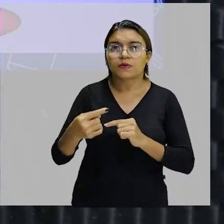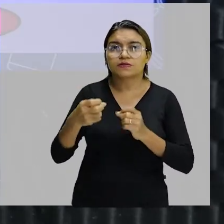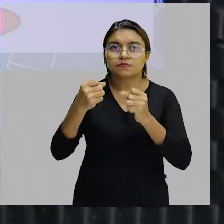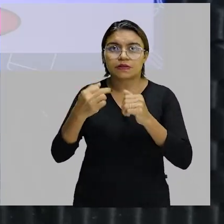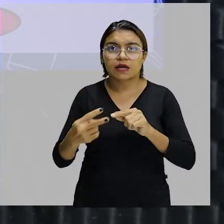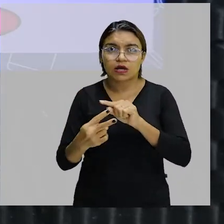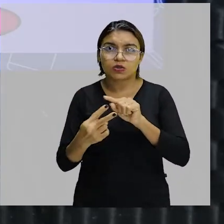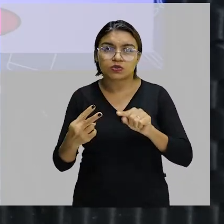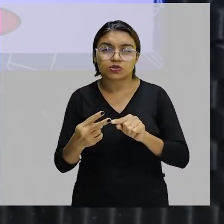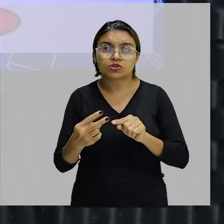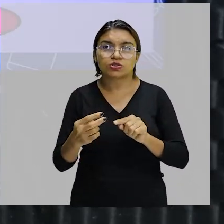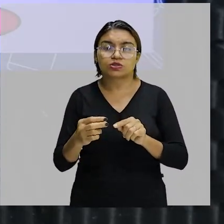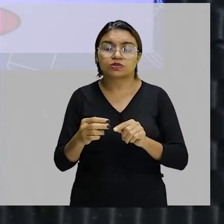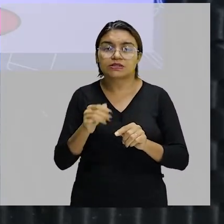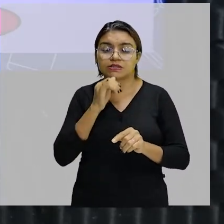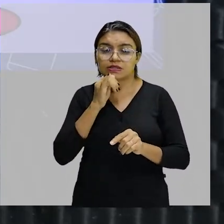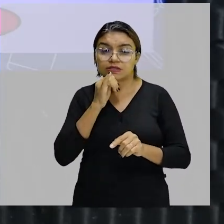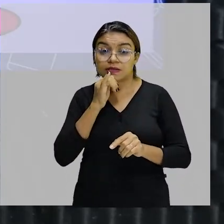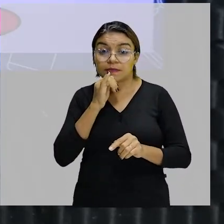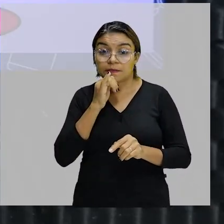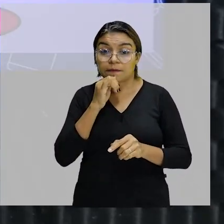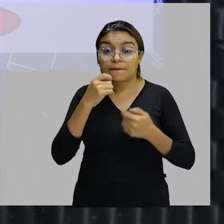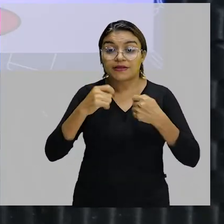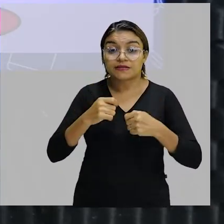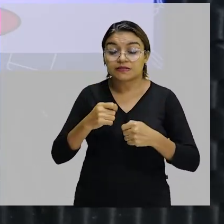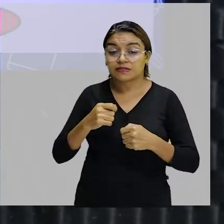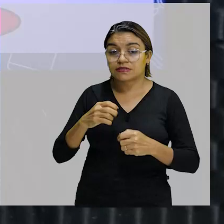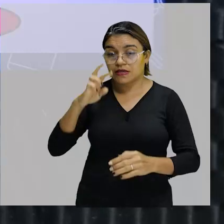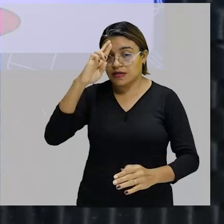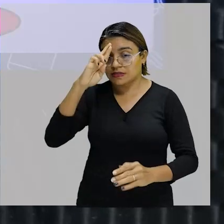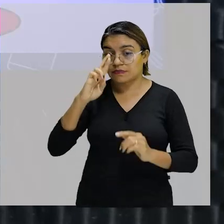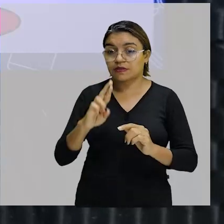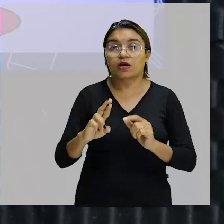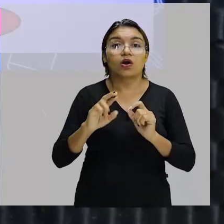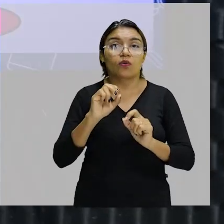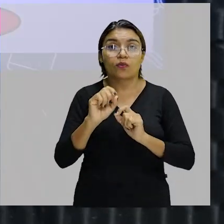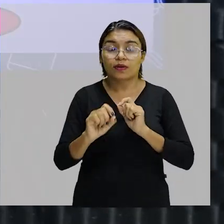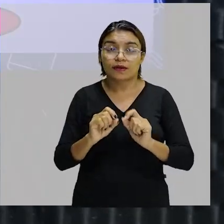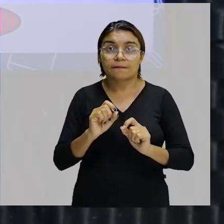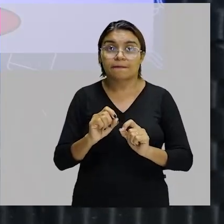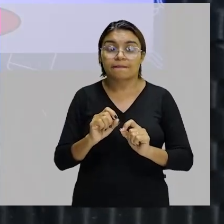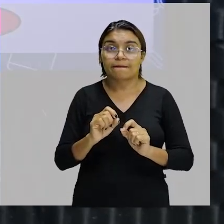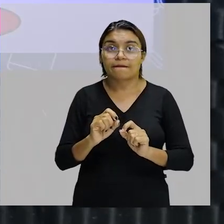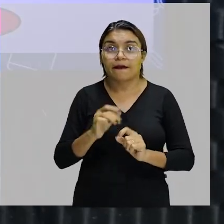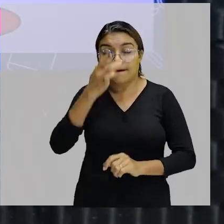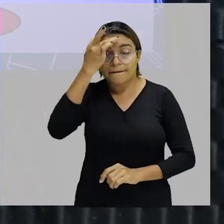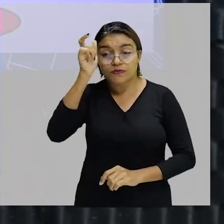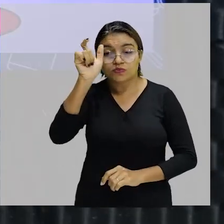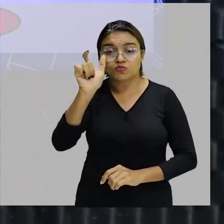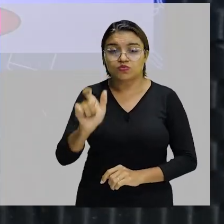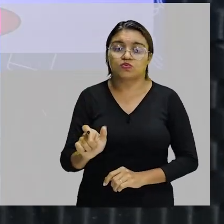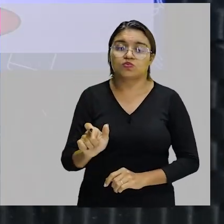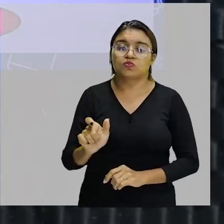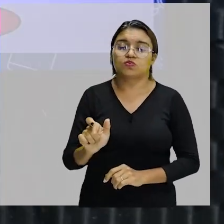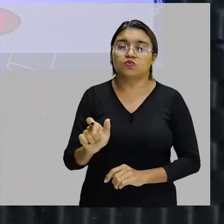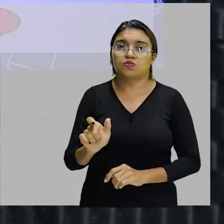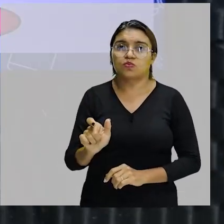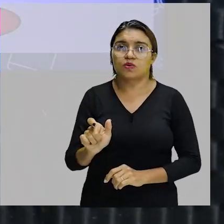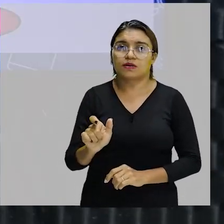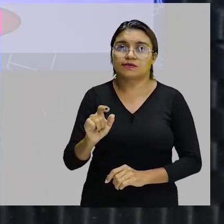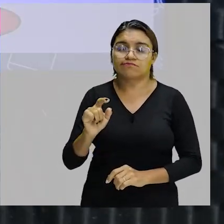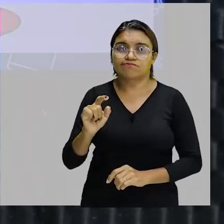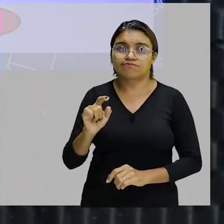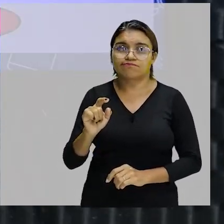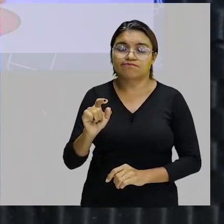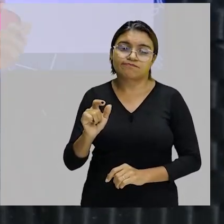que a gente deve respeitar, que é o princípio da individualidade. Mesmo para membros, para indivíduos